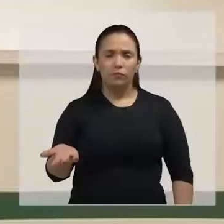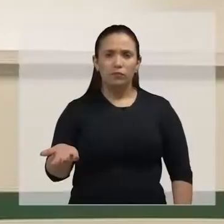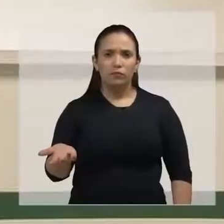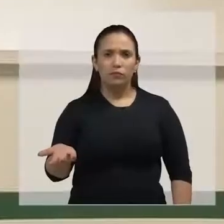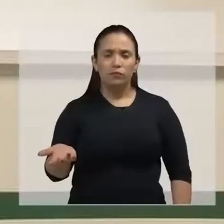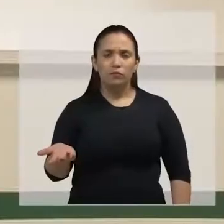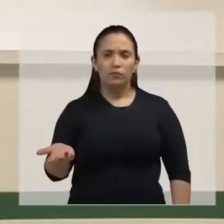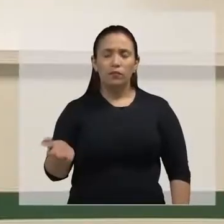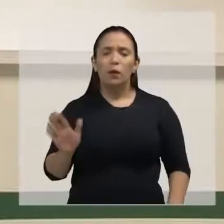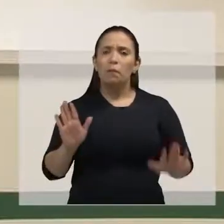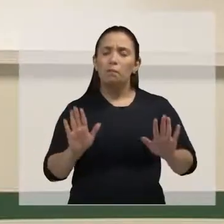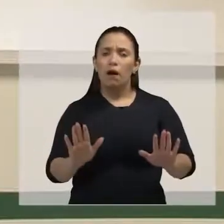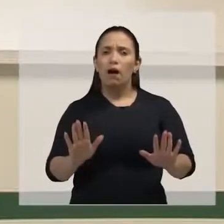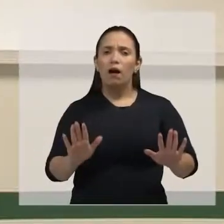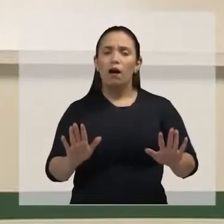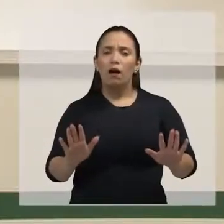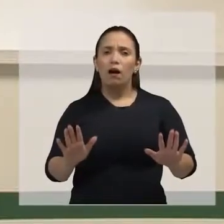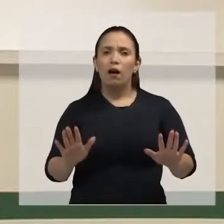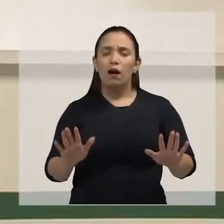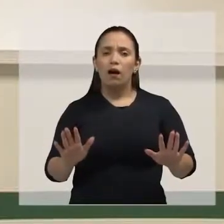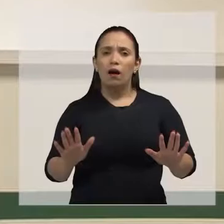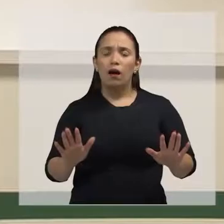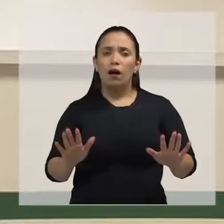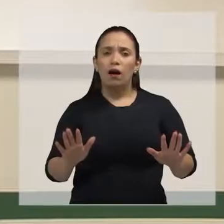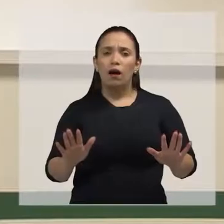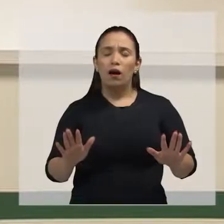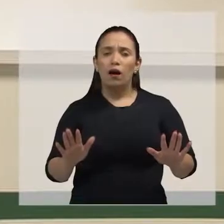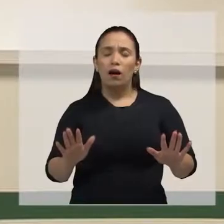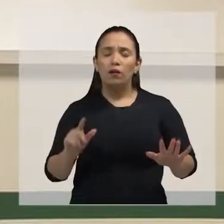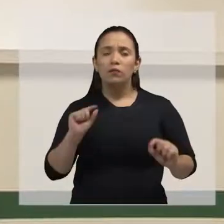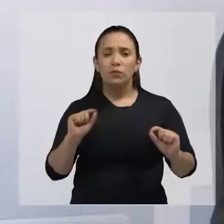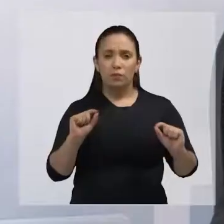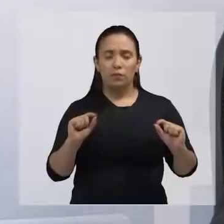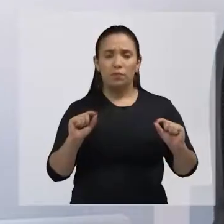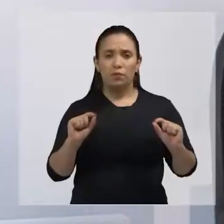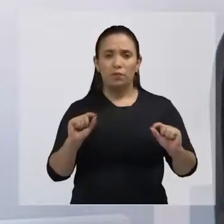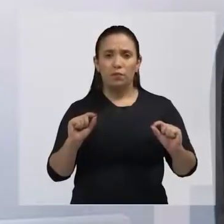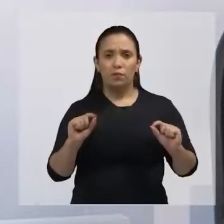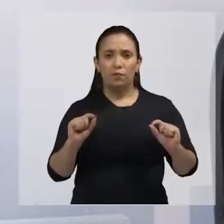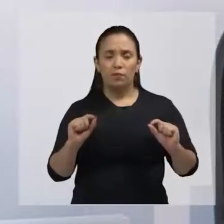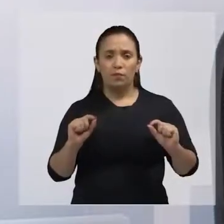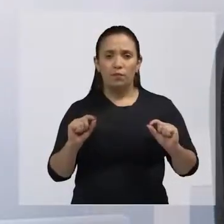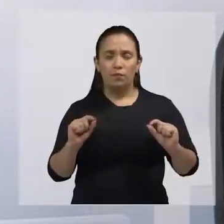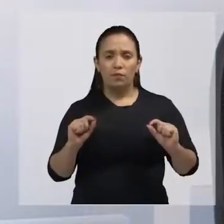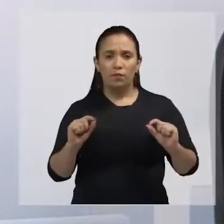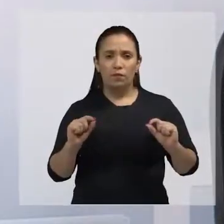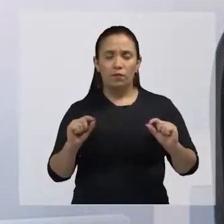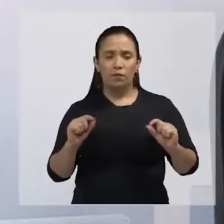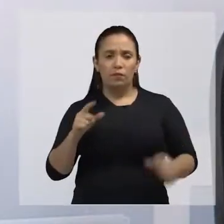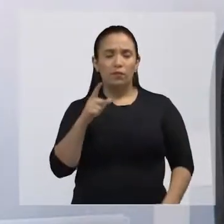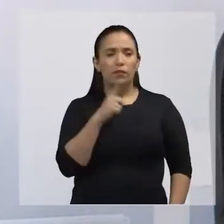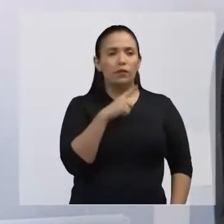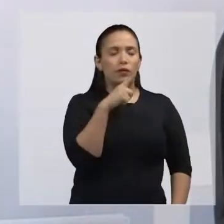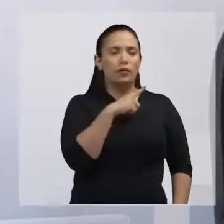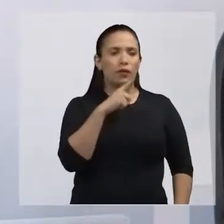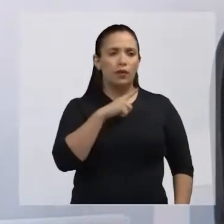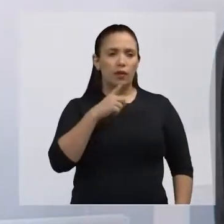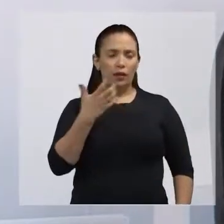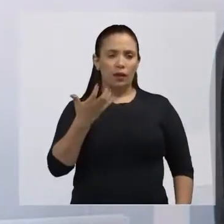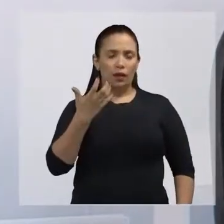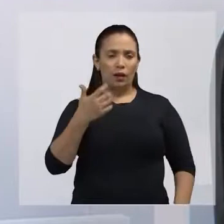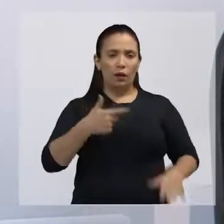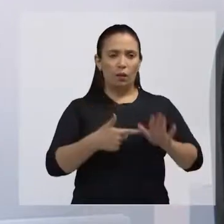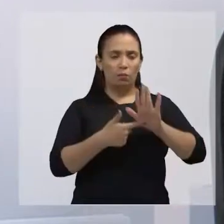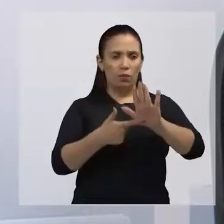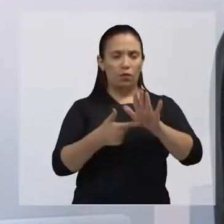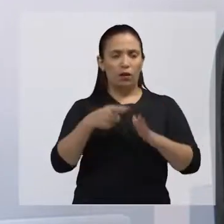entendendo? Mas depois tentaram transformar a vereadora numa espécie de bandeira.